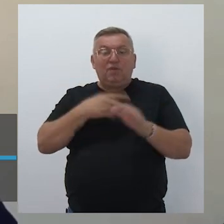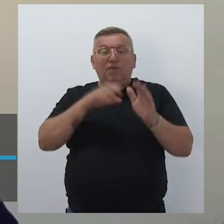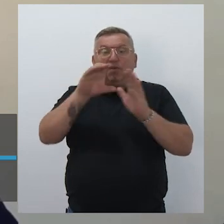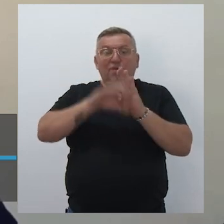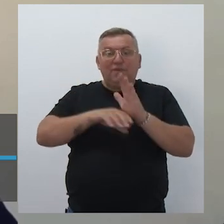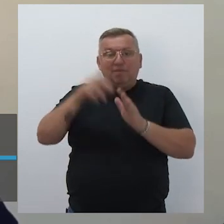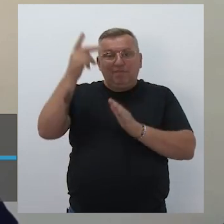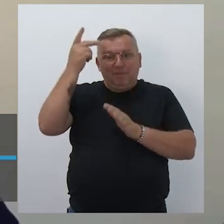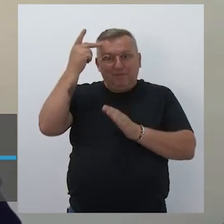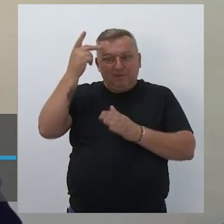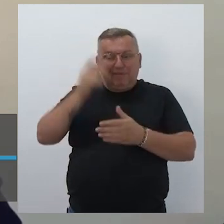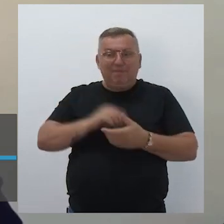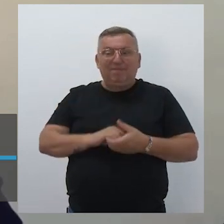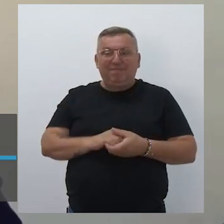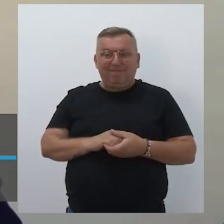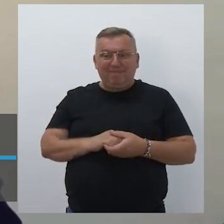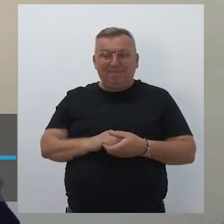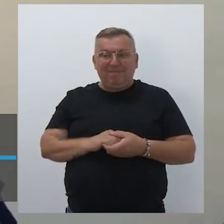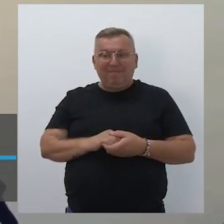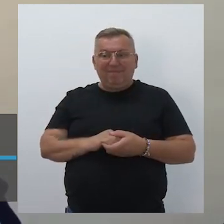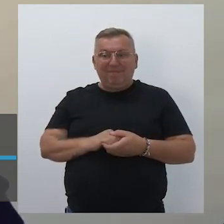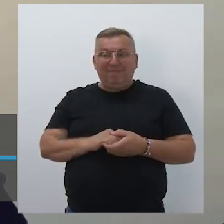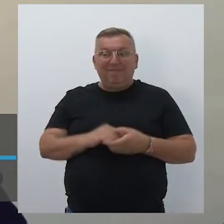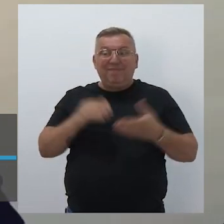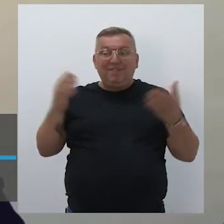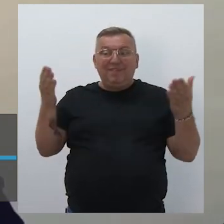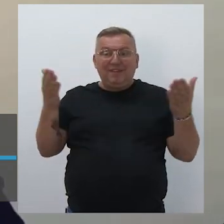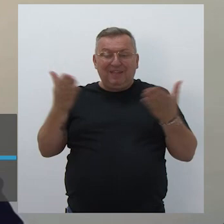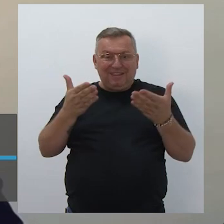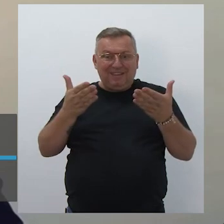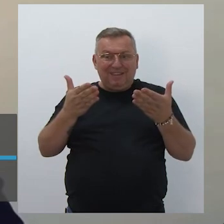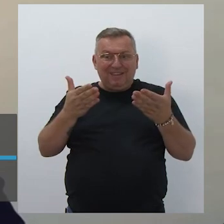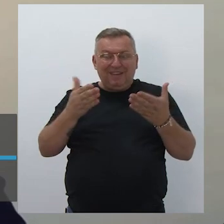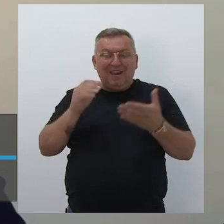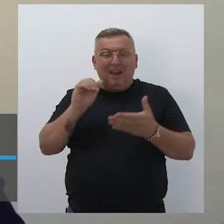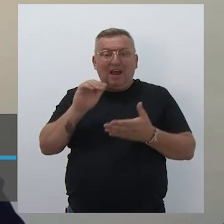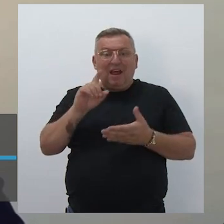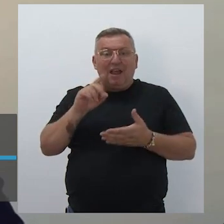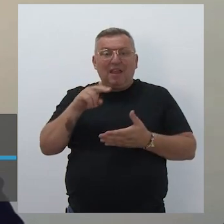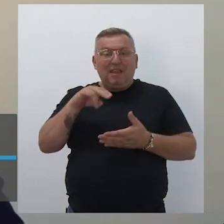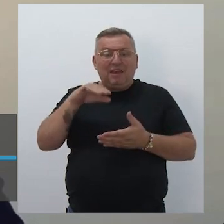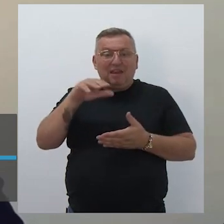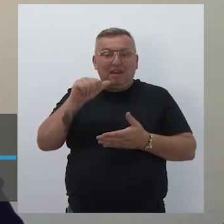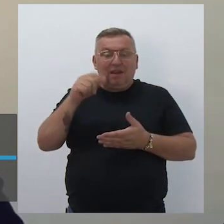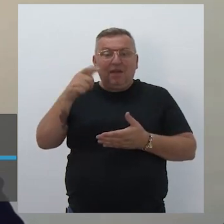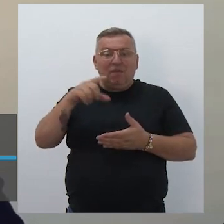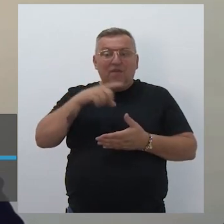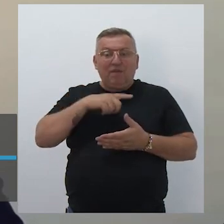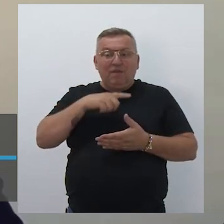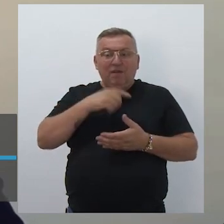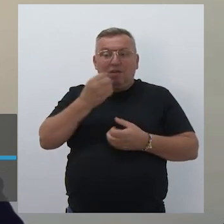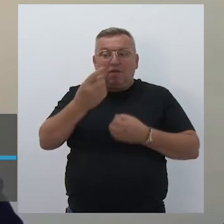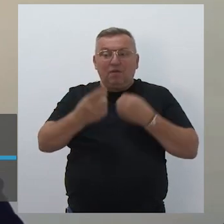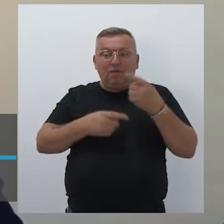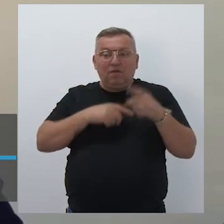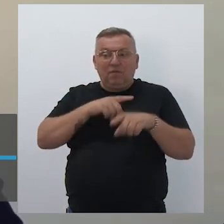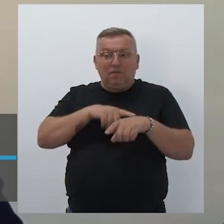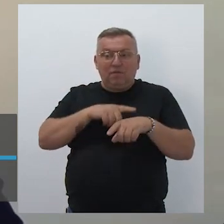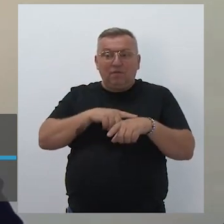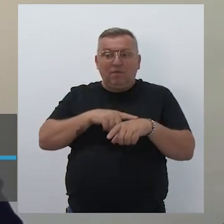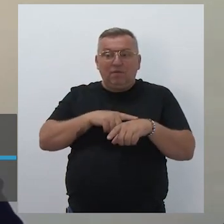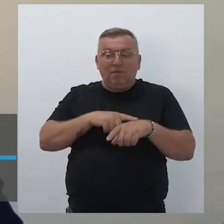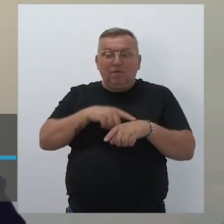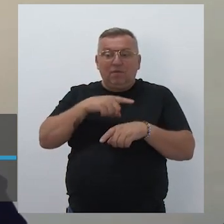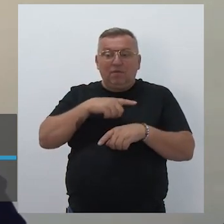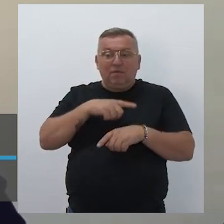da etapa do ensino médio. Agora eu vou passar a palavra para a Adriana, onde a gente tem alguns minutinhos, são 10h50, a gente